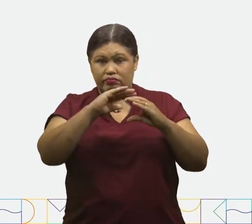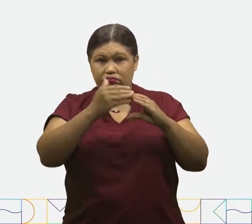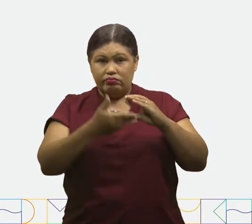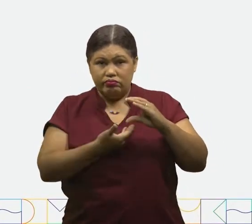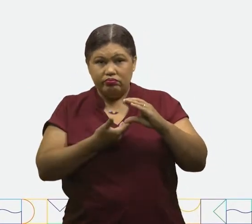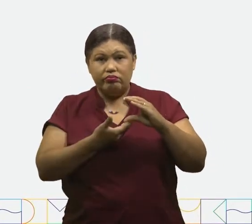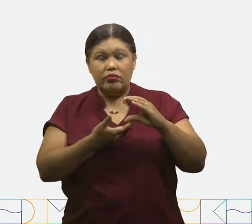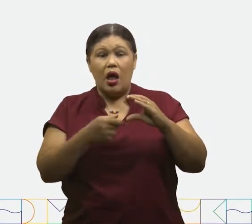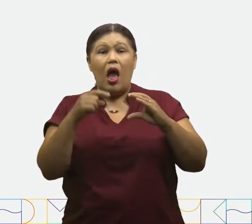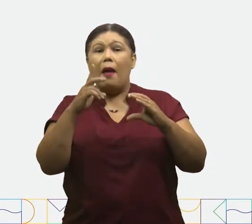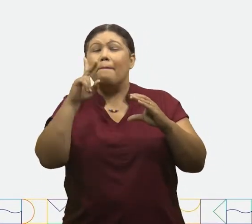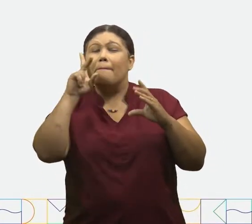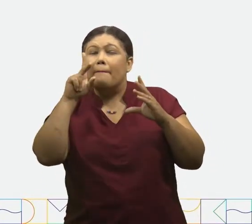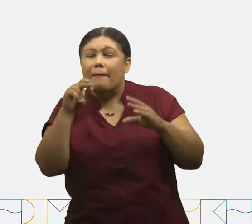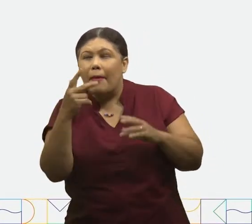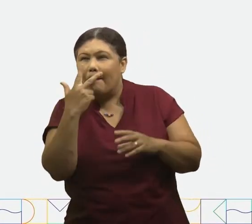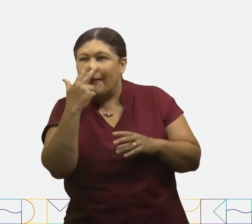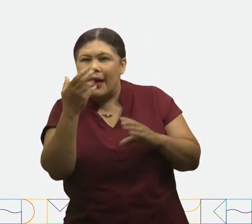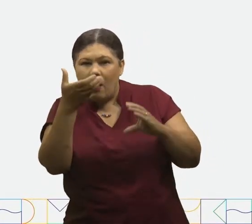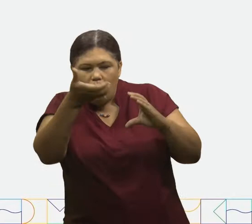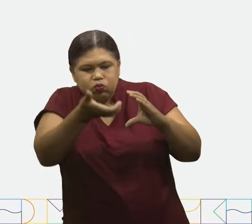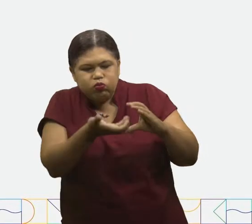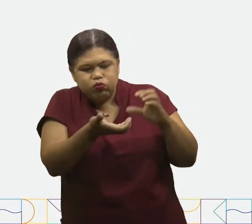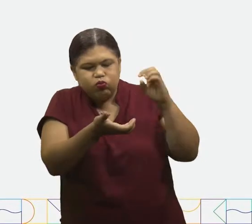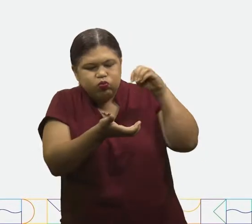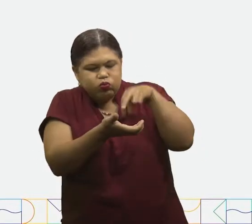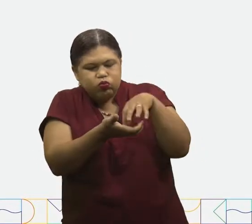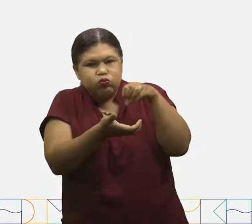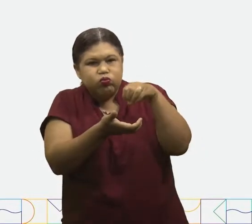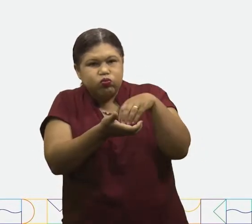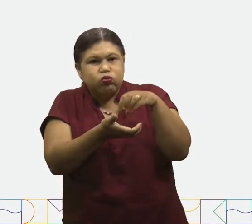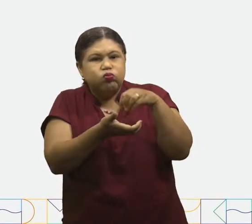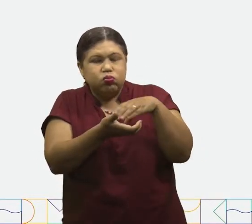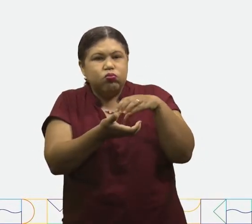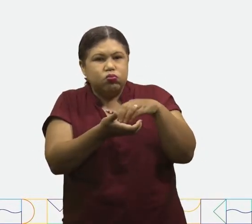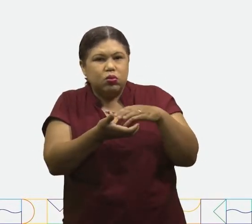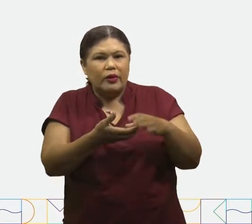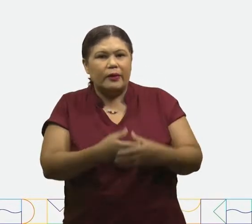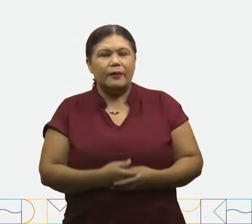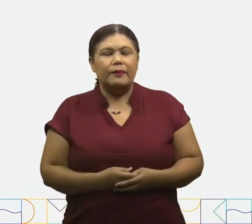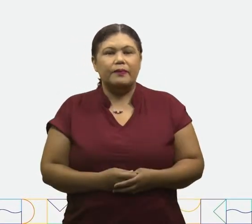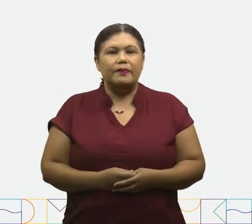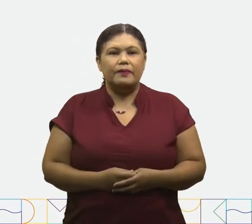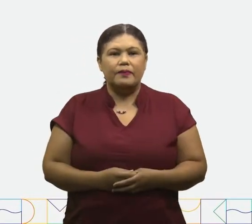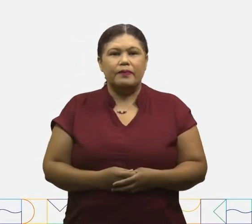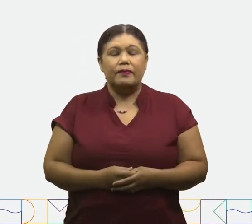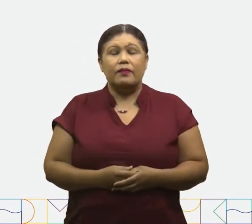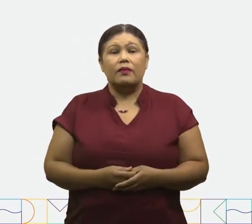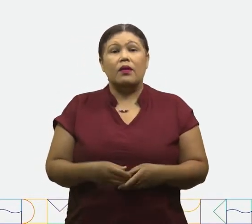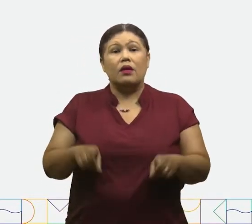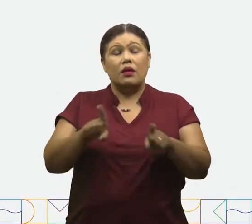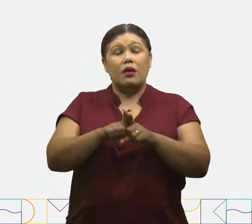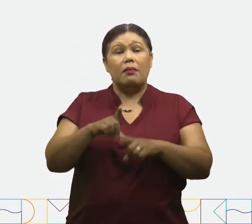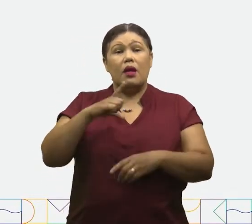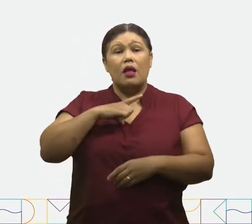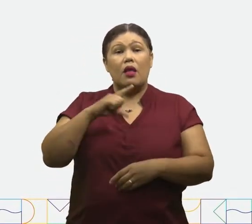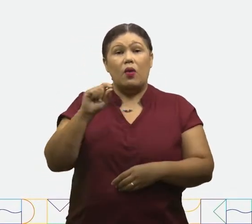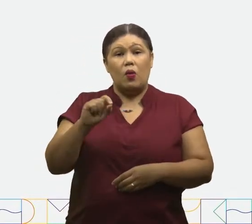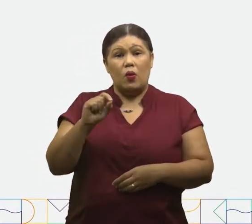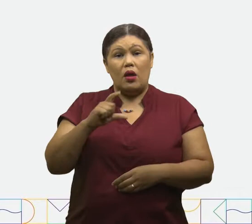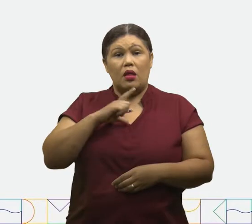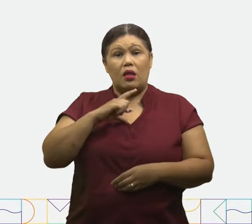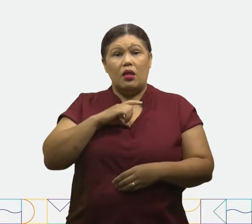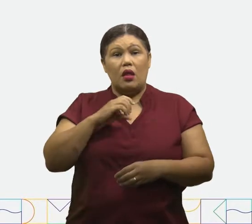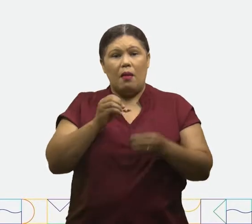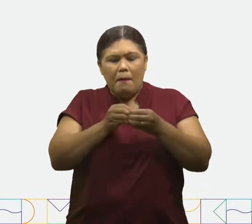nuclear, que é uma espécie de bolsinha guardando material genético. Além disso, ela